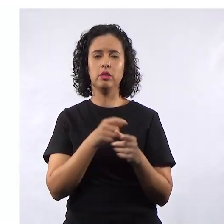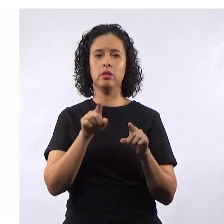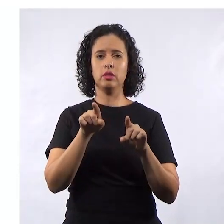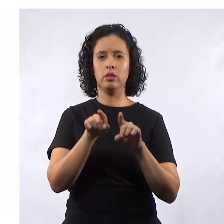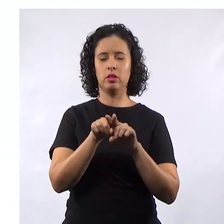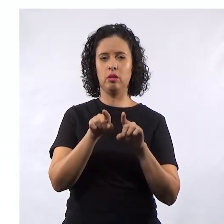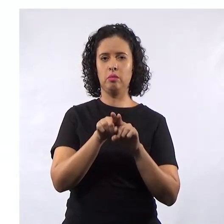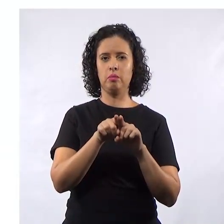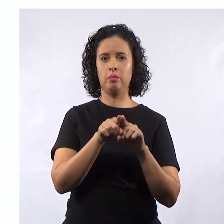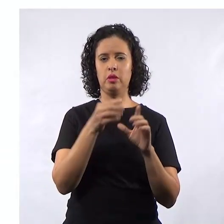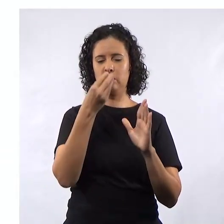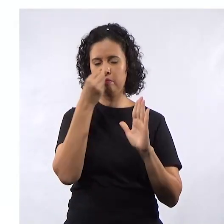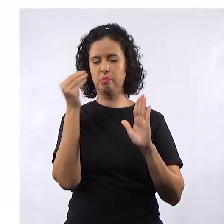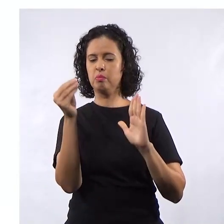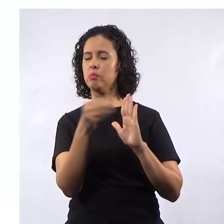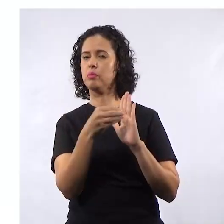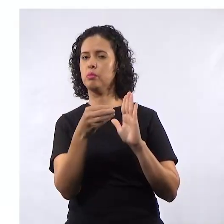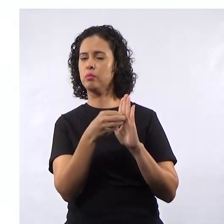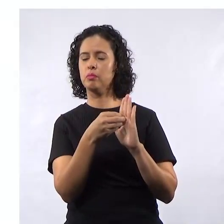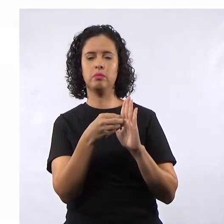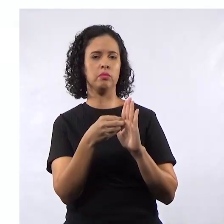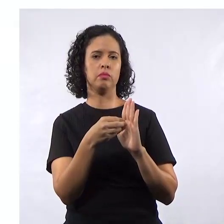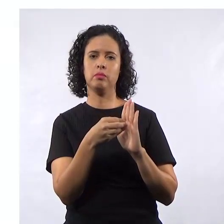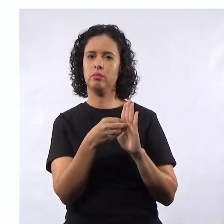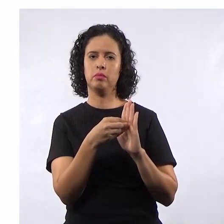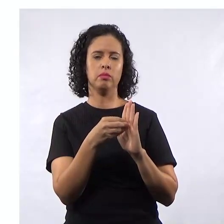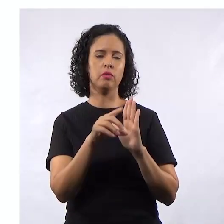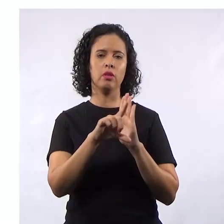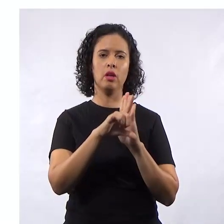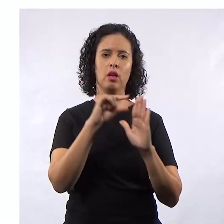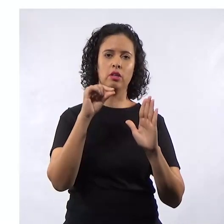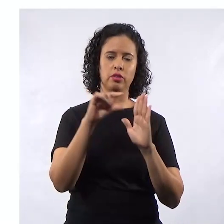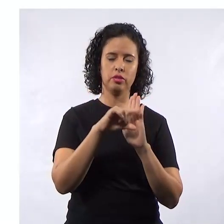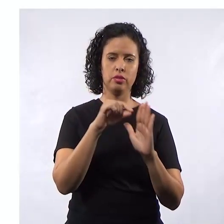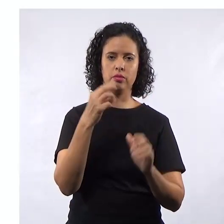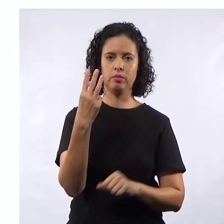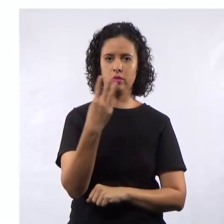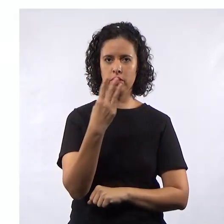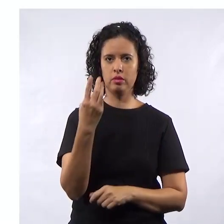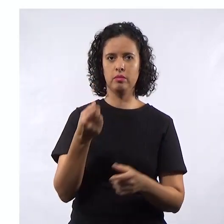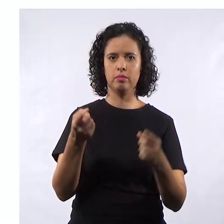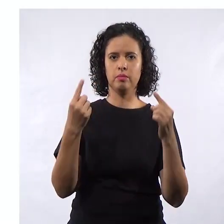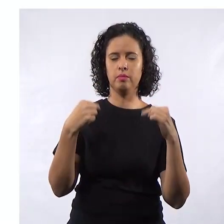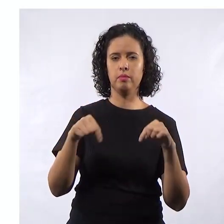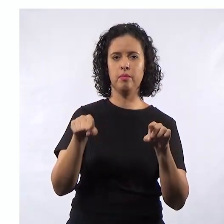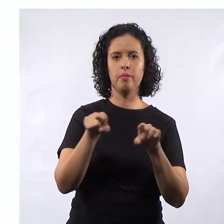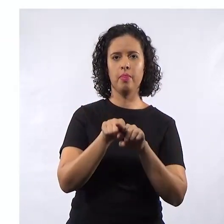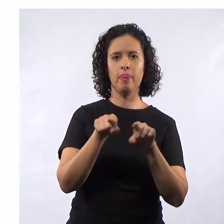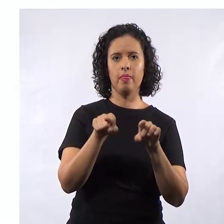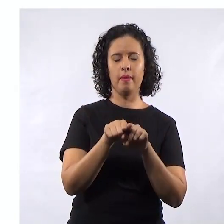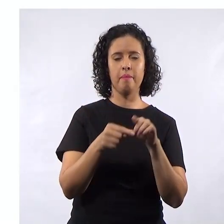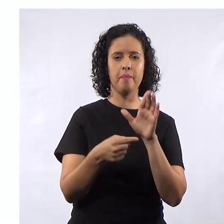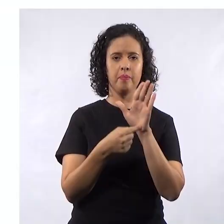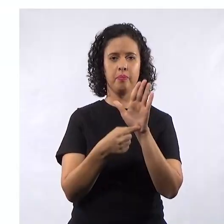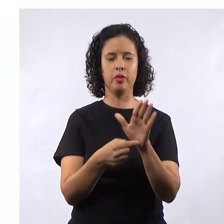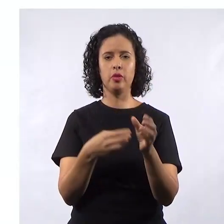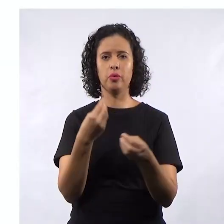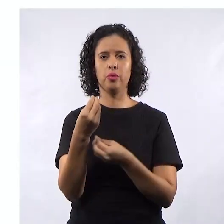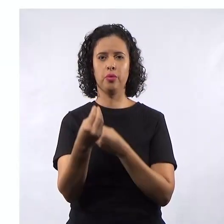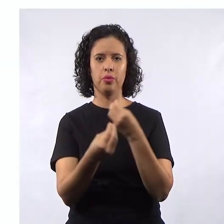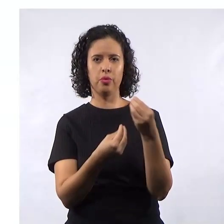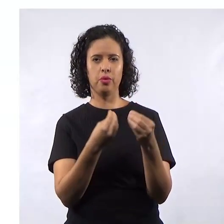inadmitindo a ignorância da lei vigente, lá no artigo 3º. Também ela vai traçar os mecanismos